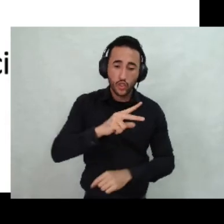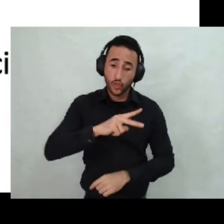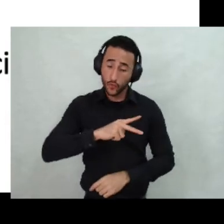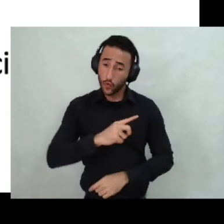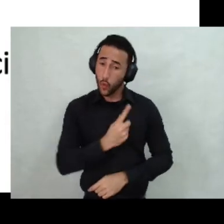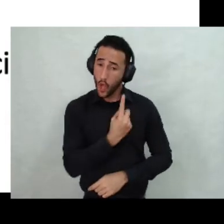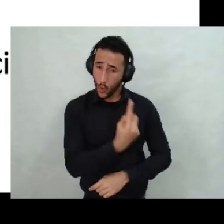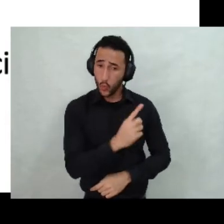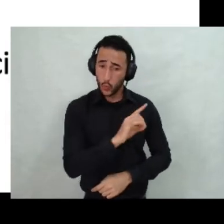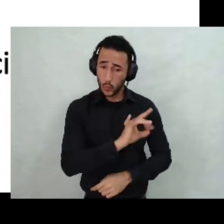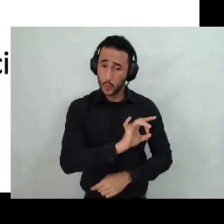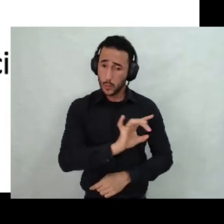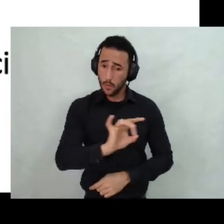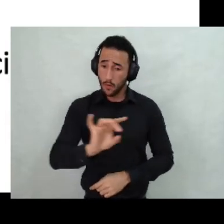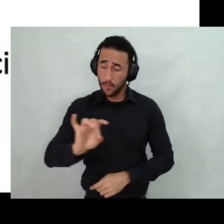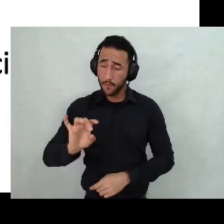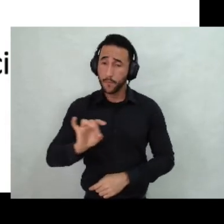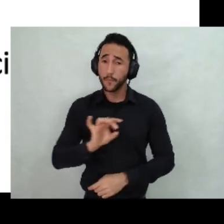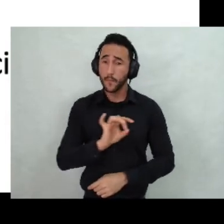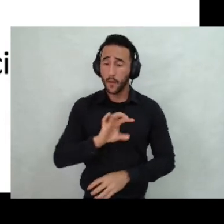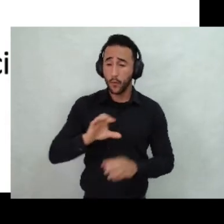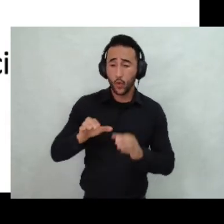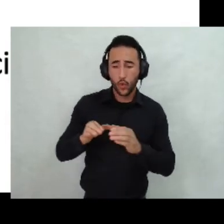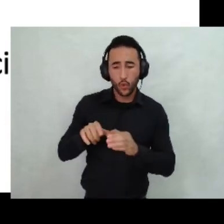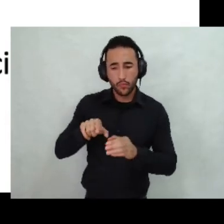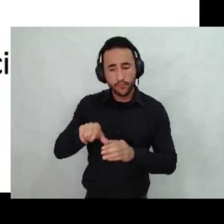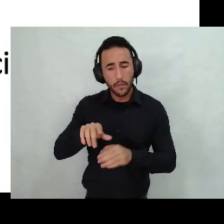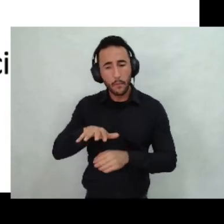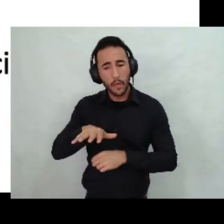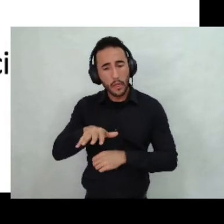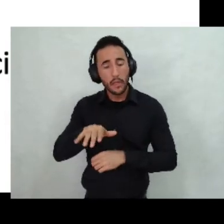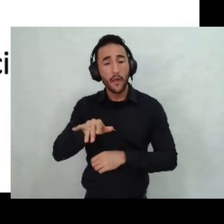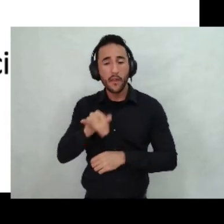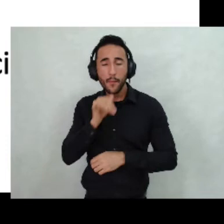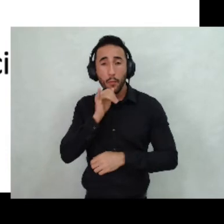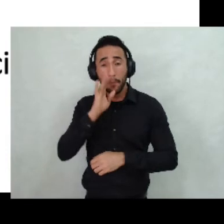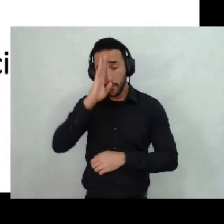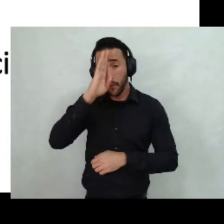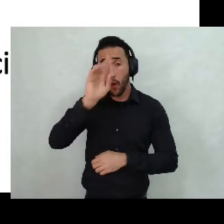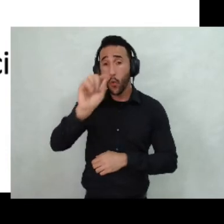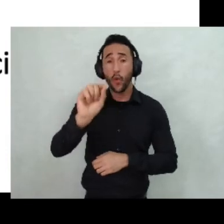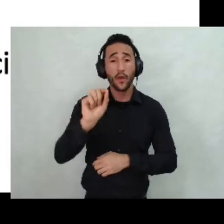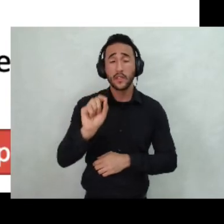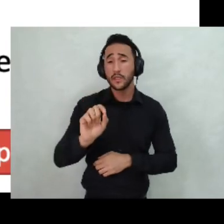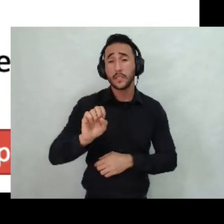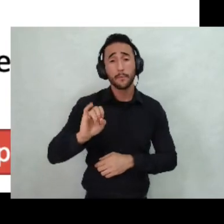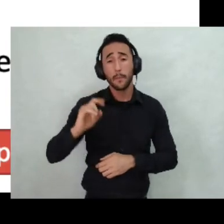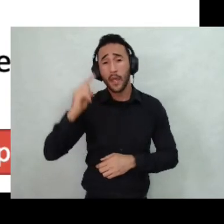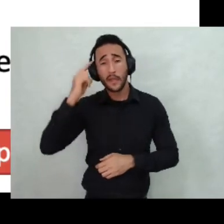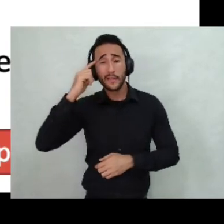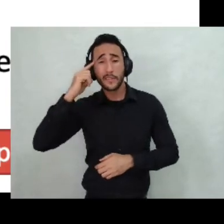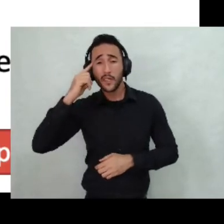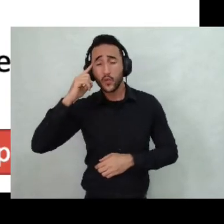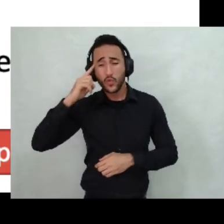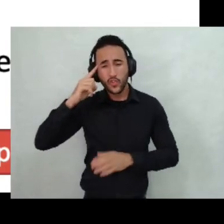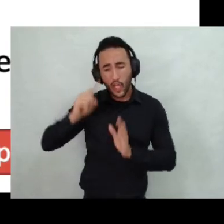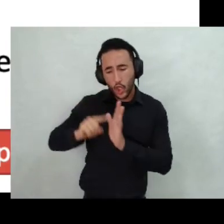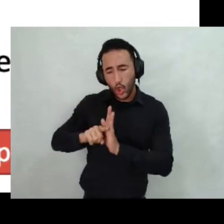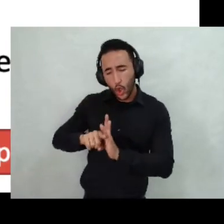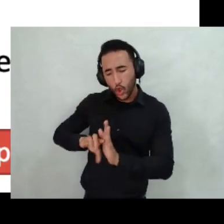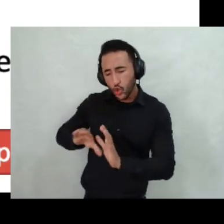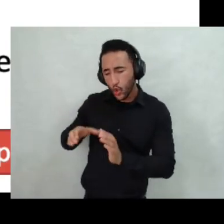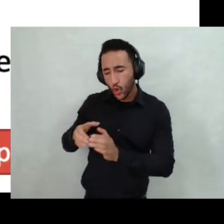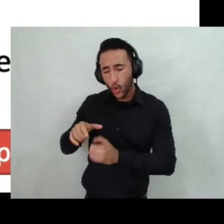globais para o grupo investigado. Isso é fundamental quando a gente pensa em diagnósticos comunitários e para orientar a nossa